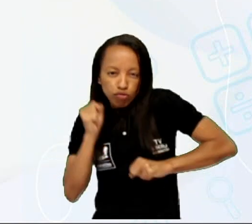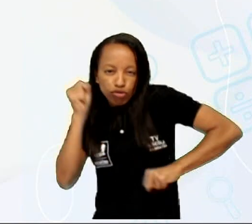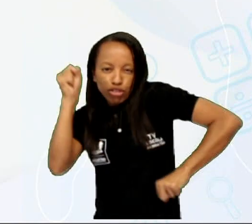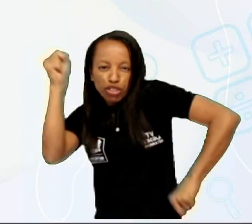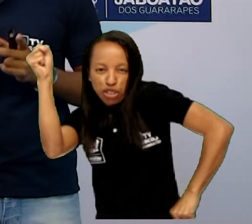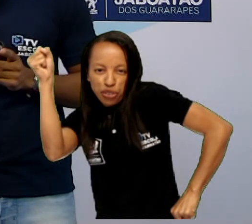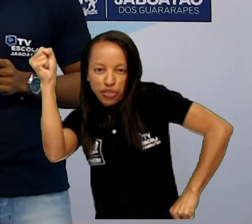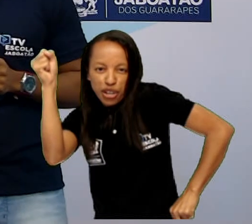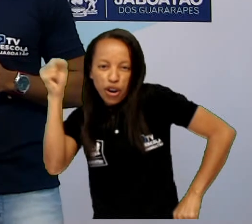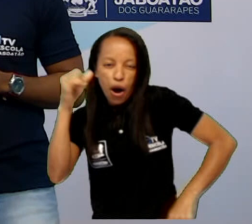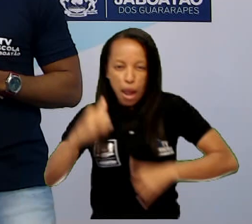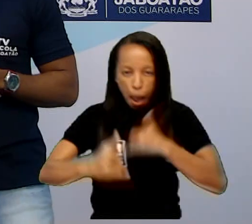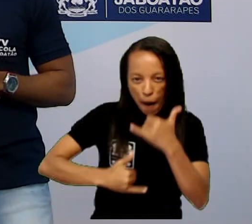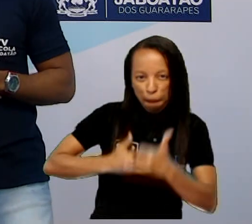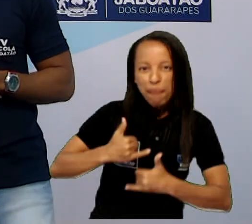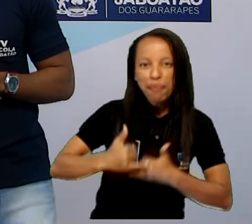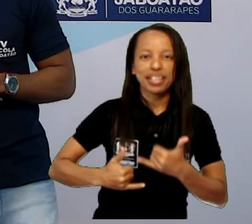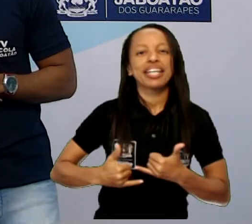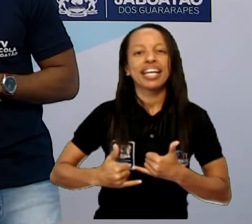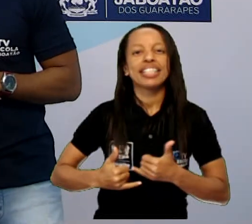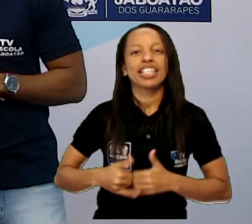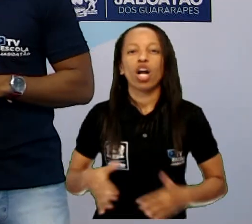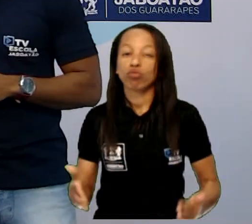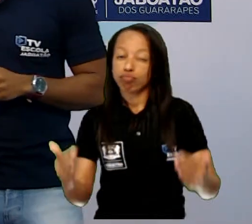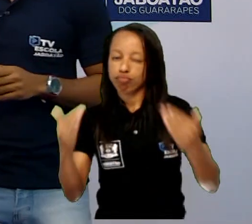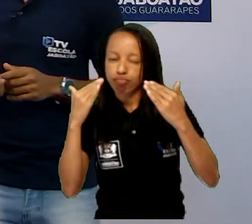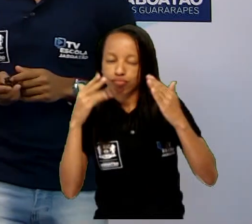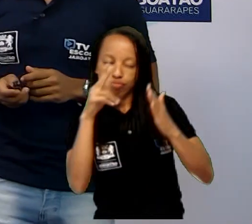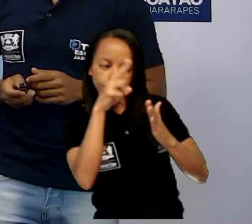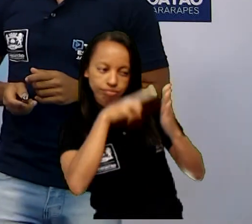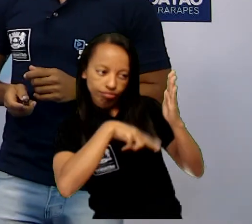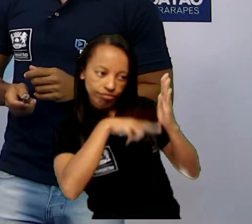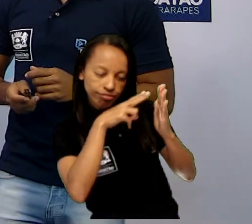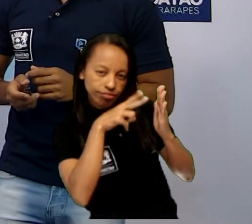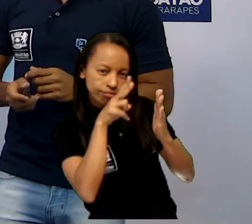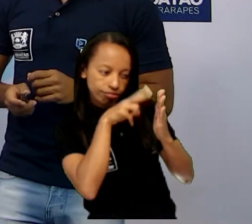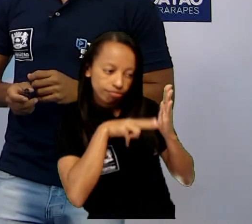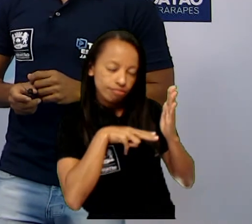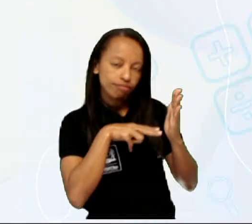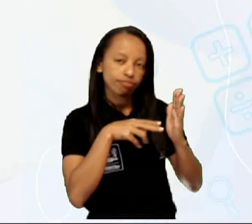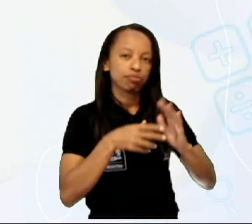presepadas. É muito interessante, tá? Presta bem atenção na leitura de agora.